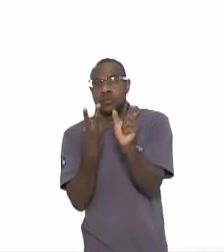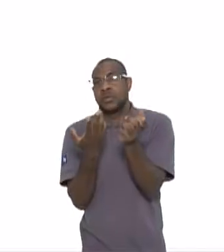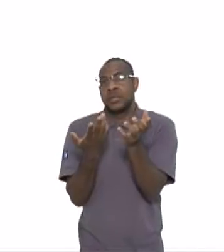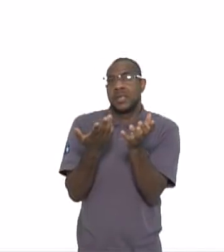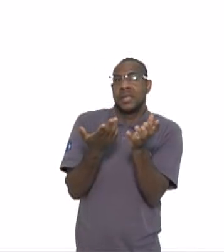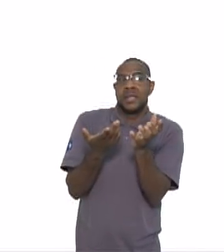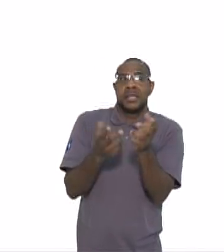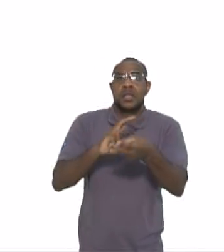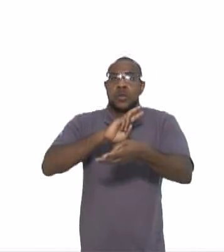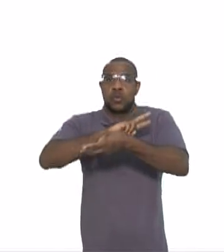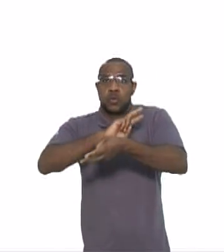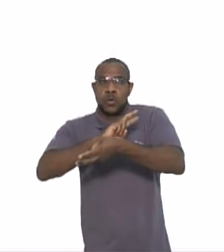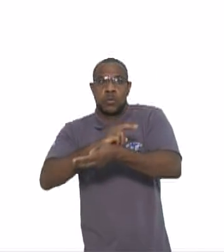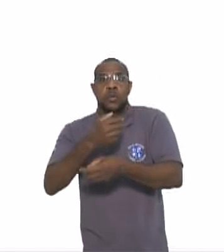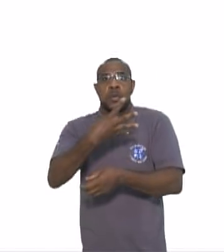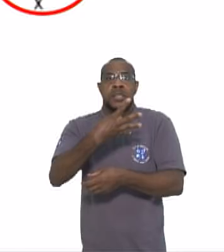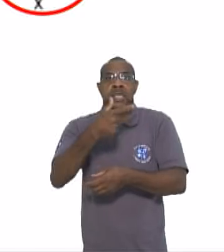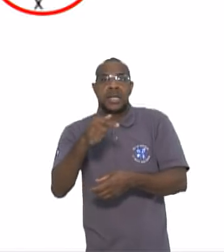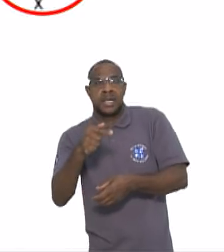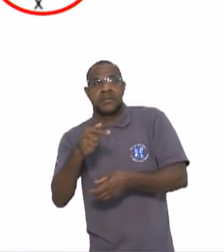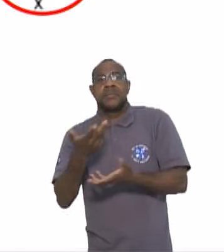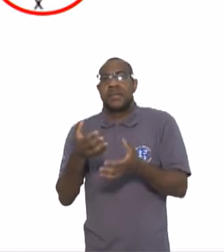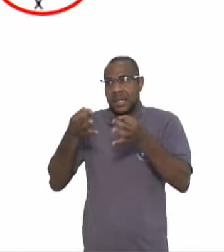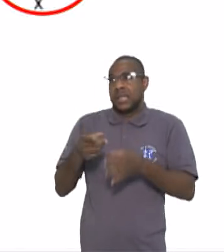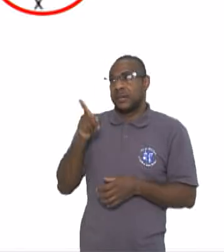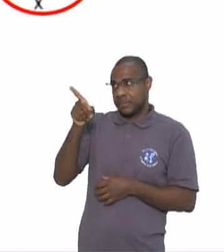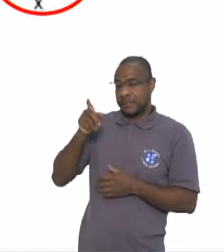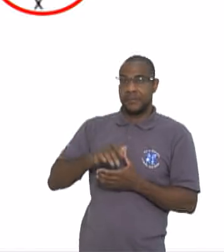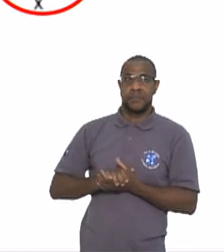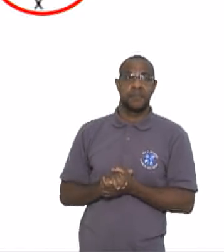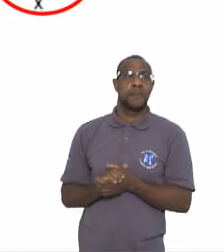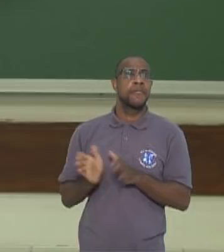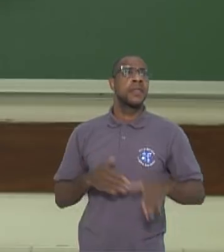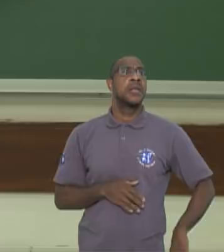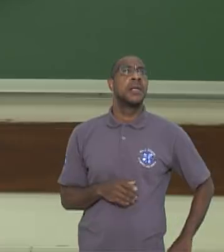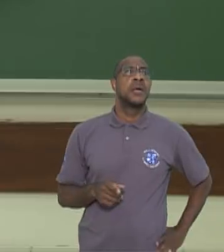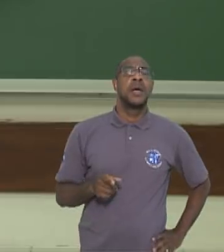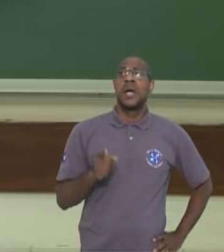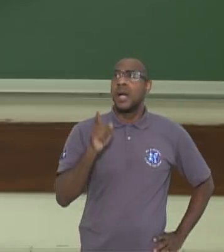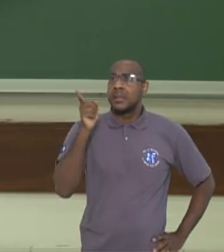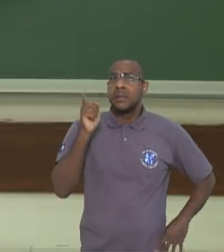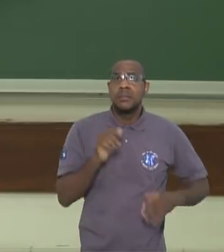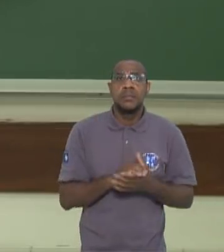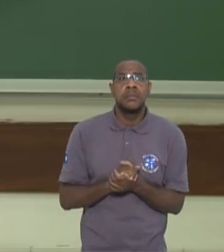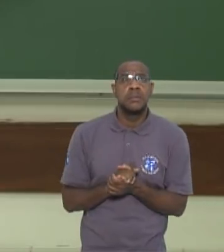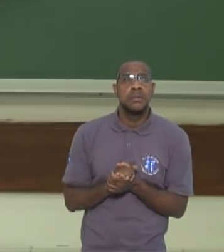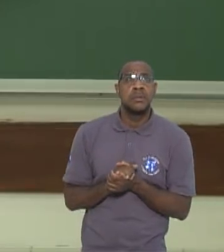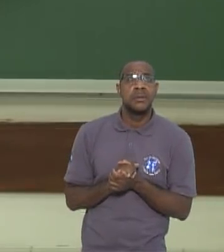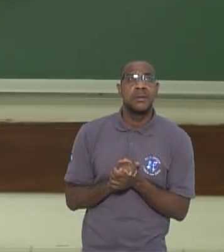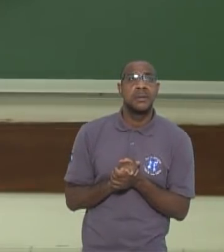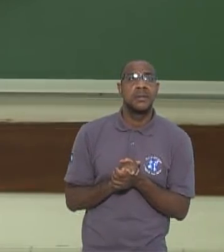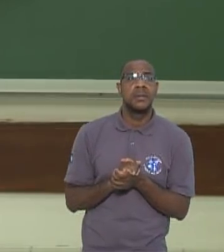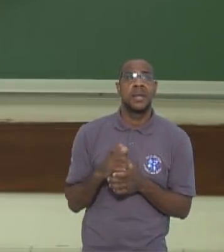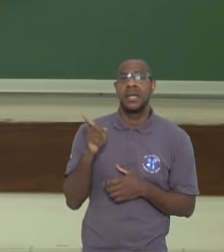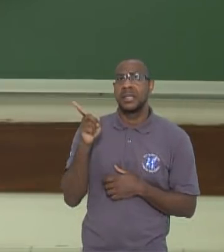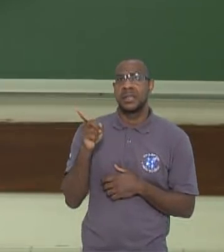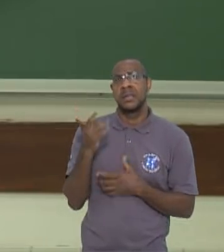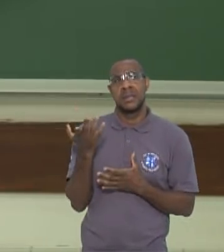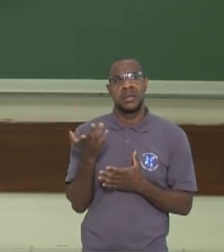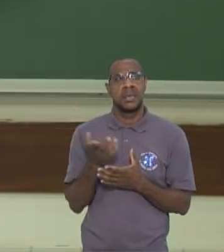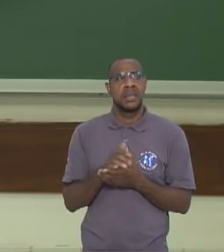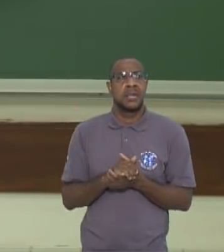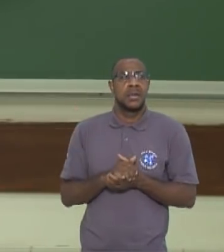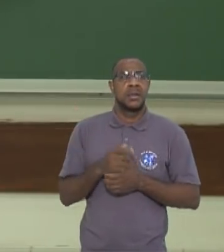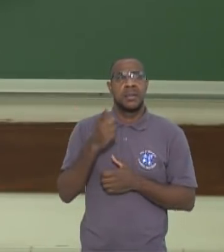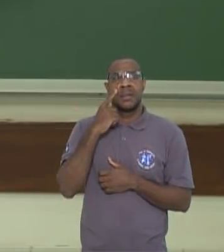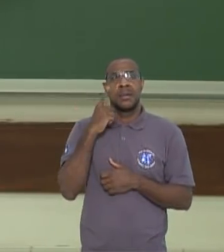né, 47 cromossomos, a única alternativa correta. Gente, essas duas últimas síndromes que eu vou falar para vocês, elas são menos cobradas, tá? Mas eu vou